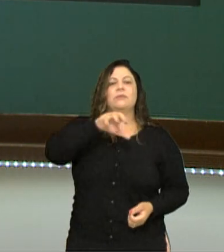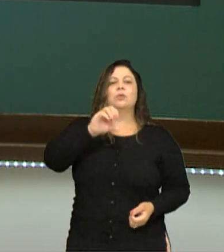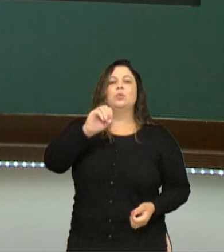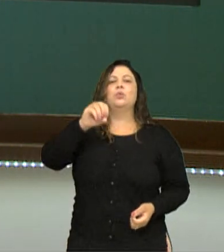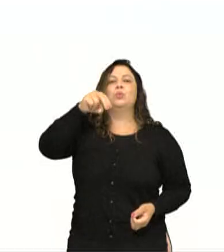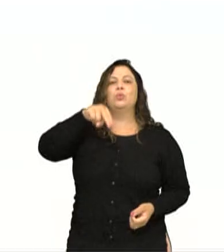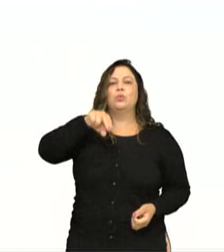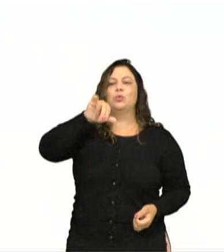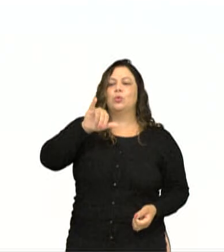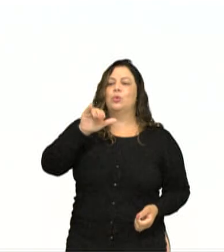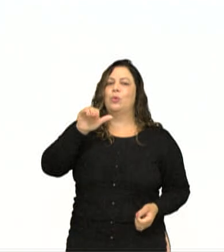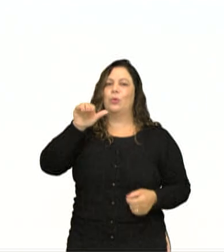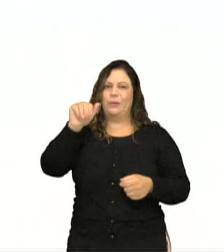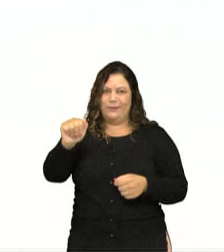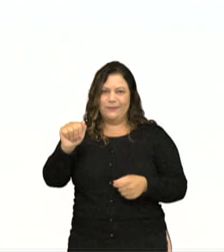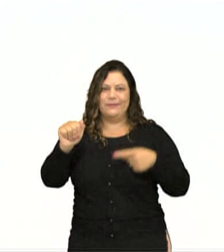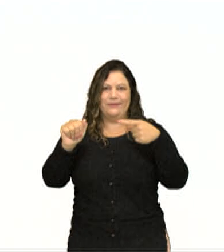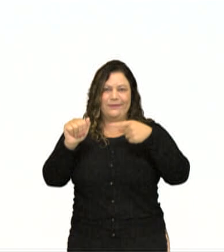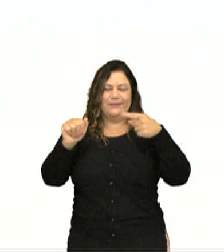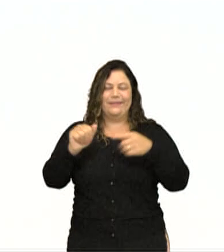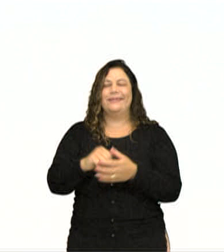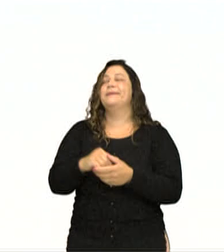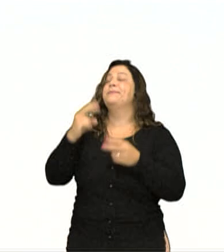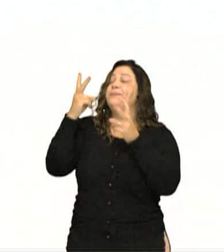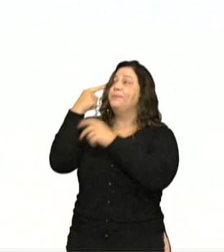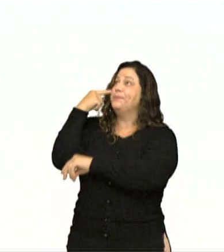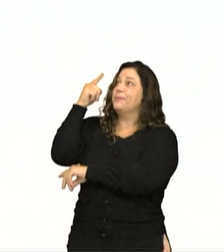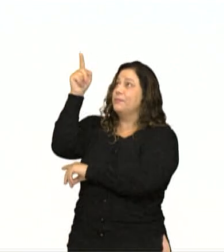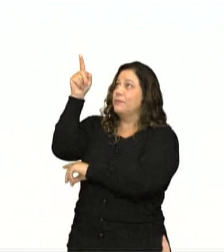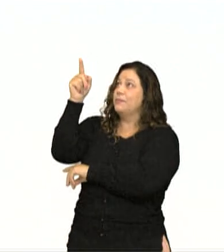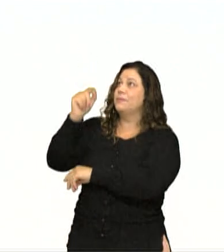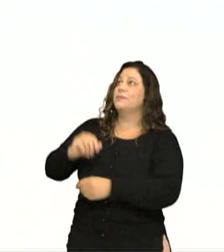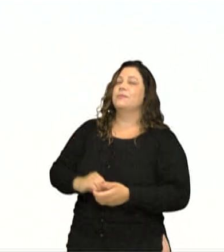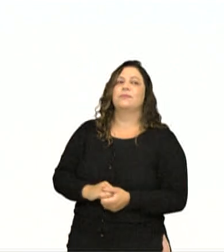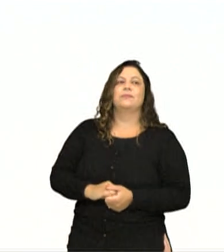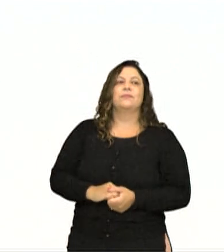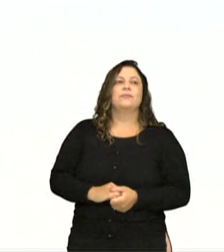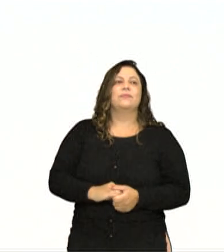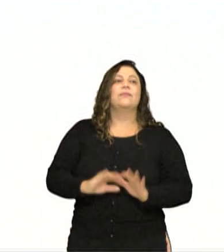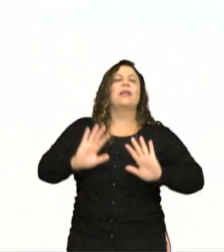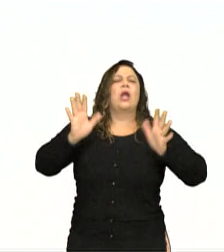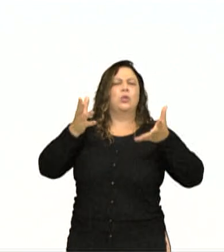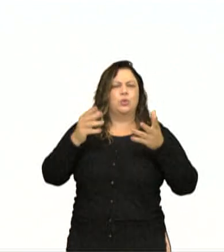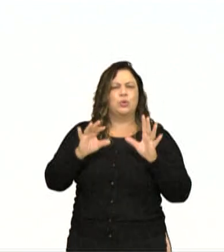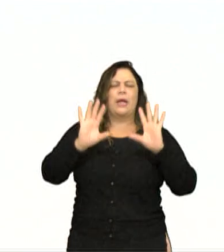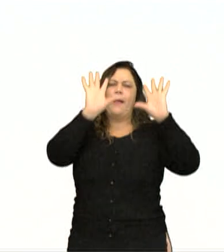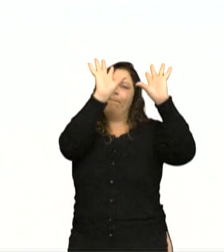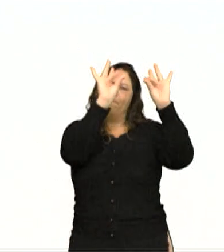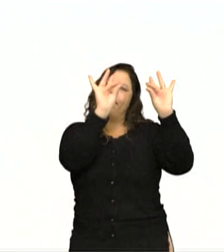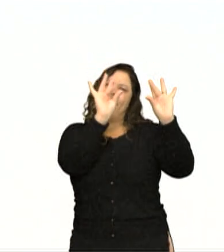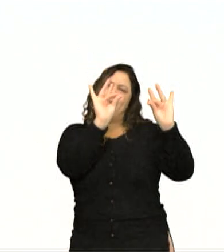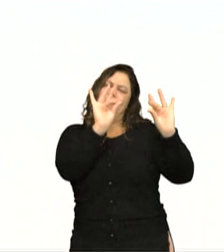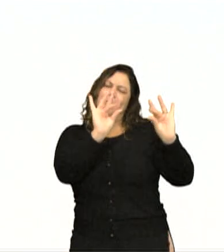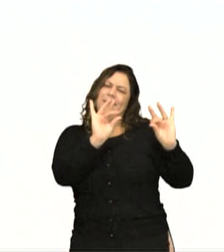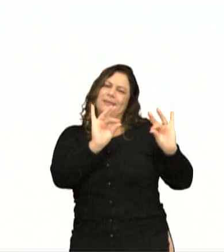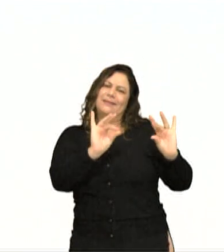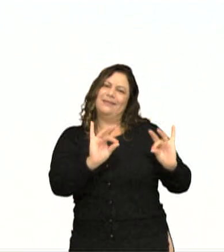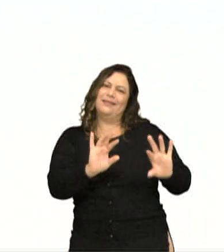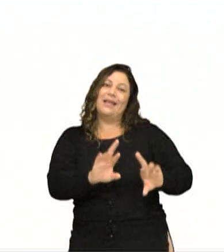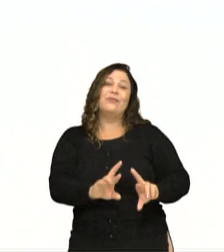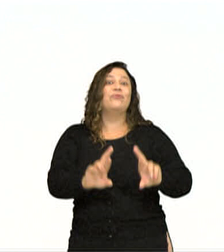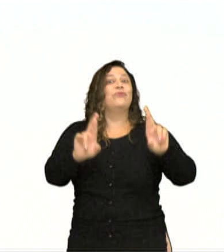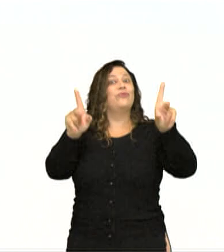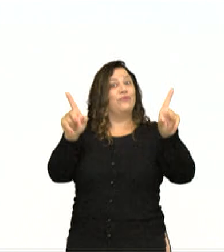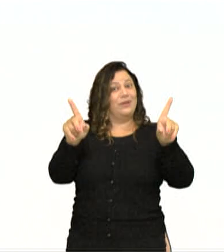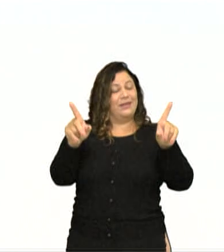Então, outro estilo, né, a jônica. Olha só o que a professora falou. Então, aqui todo cheio de adorno, né? Então, diferente da outra,